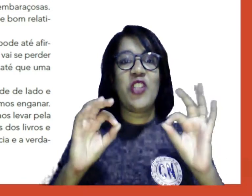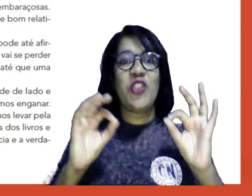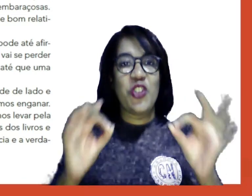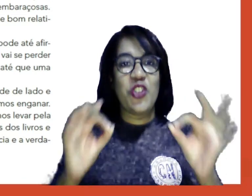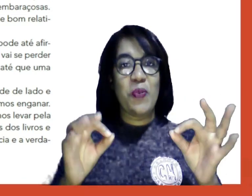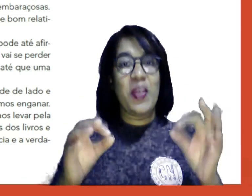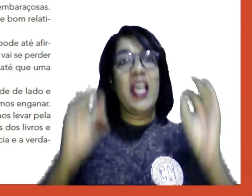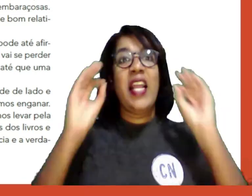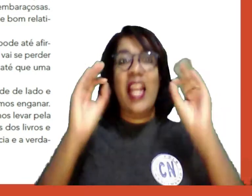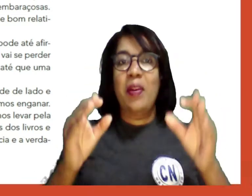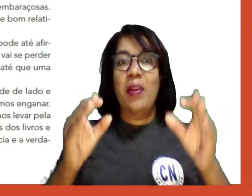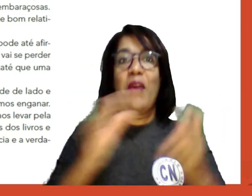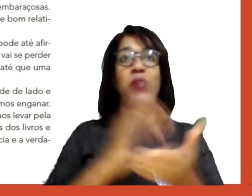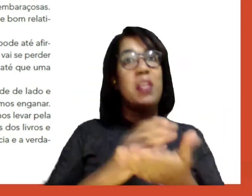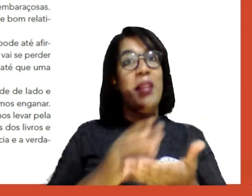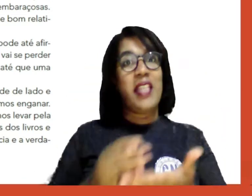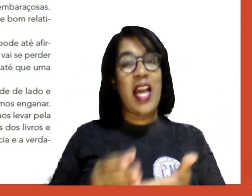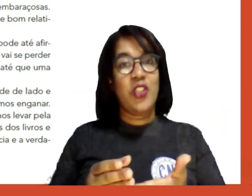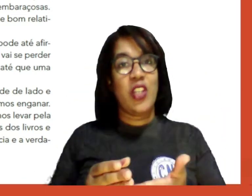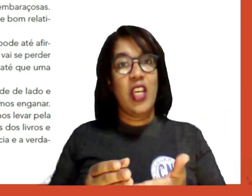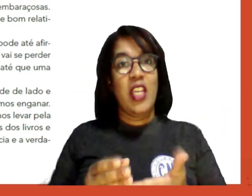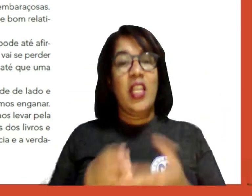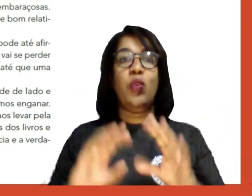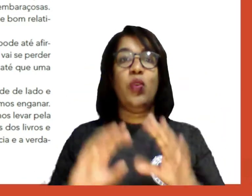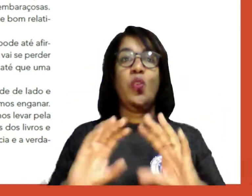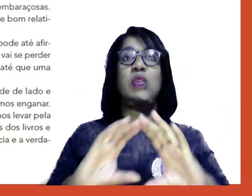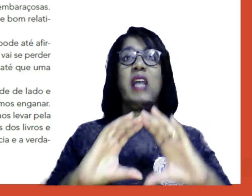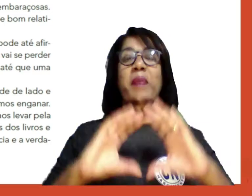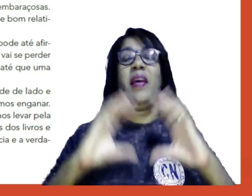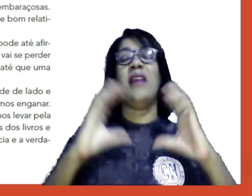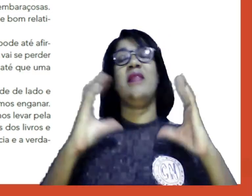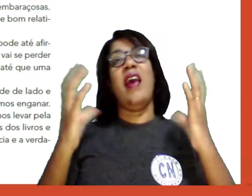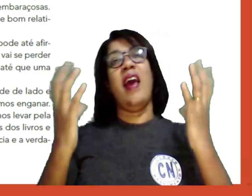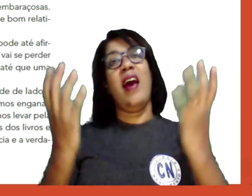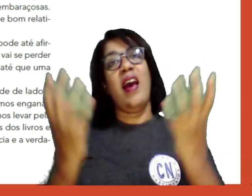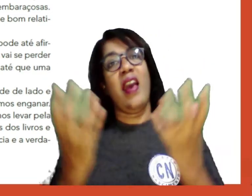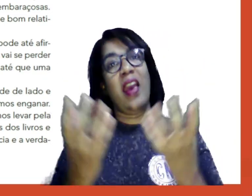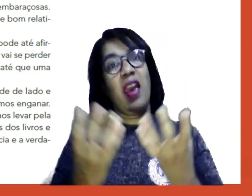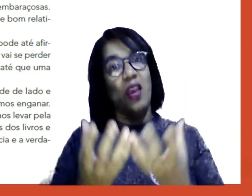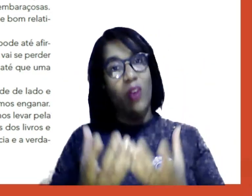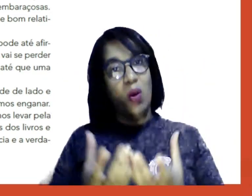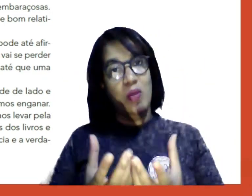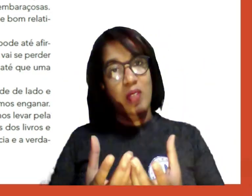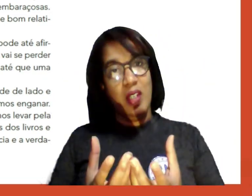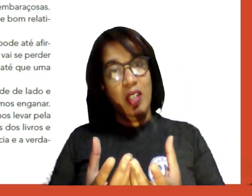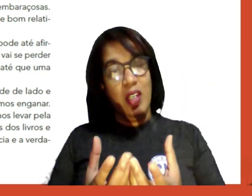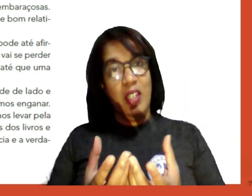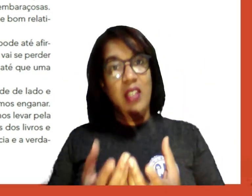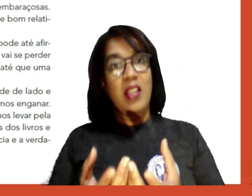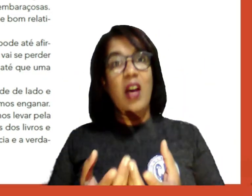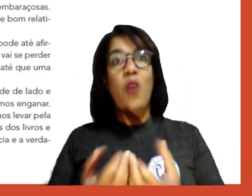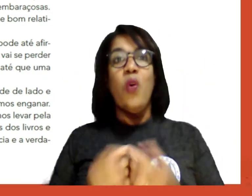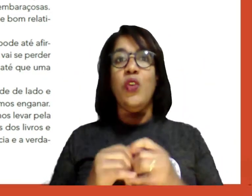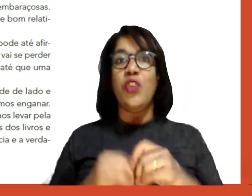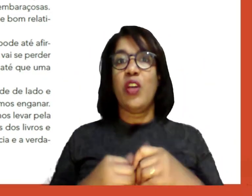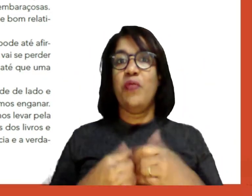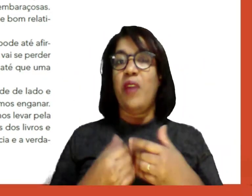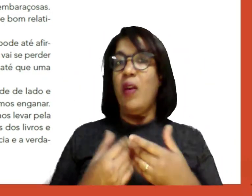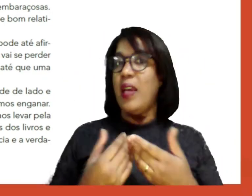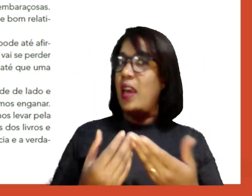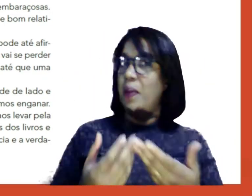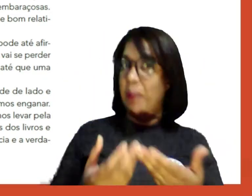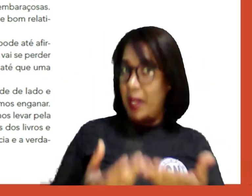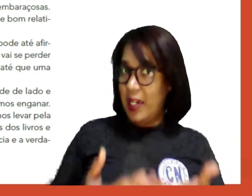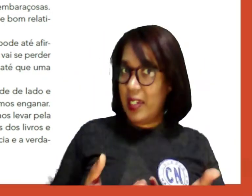a deslegitime. Lembra da falsibilidade? Então, todo mundo sabe que a Terra é redonda. Então, quando eu